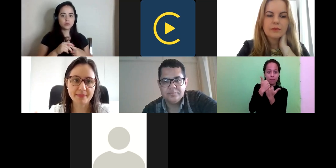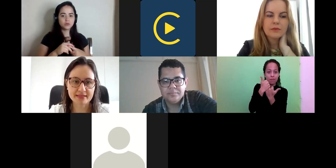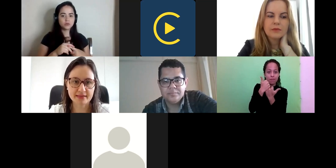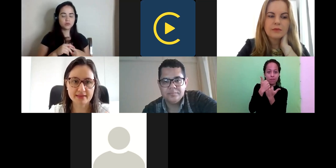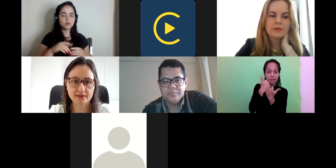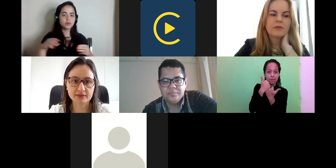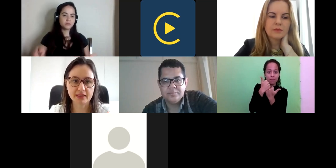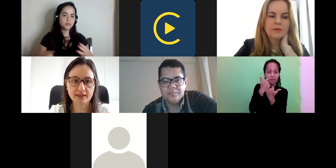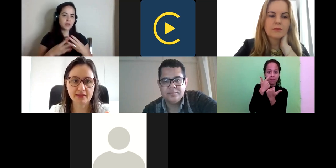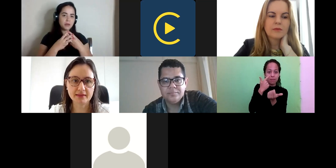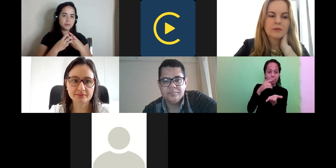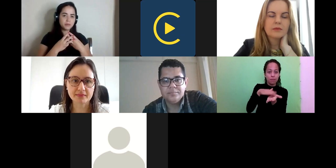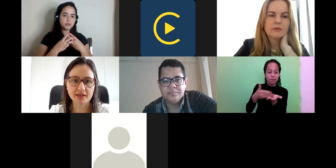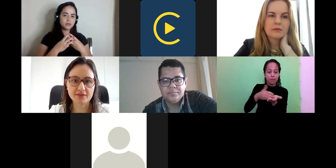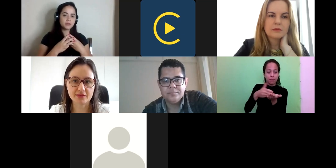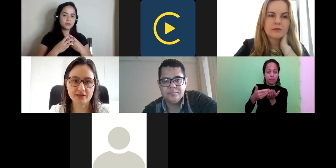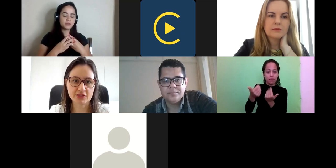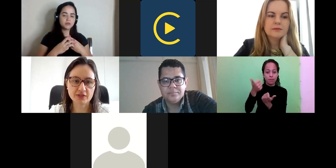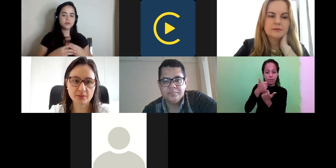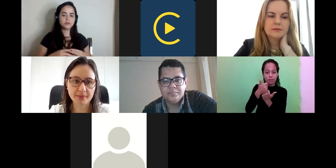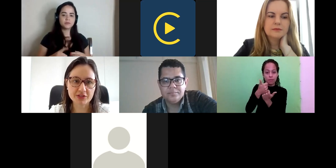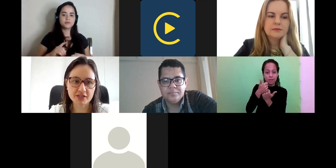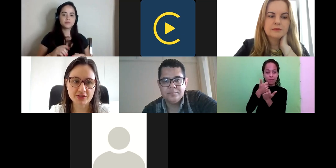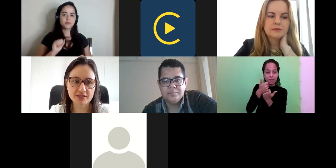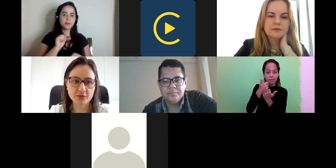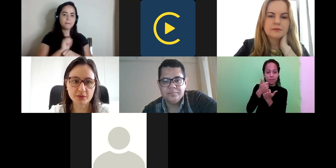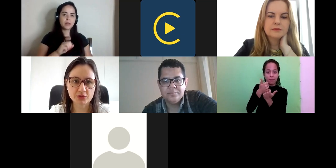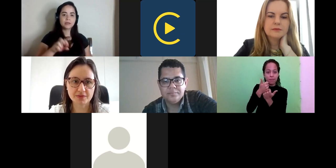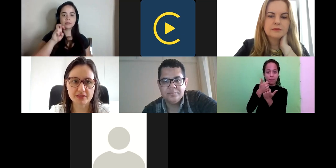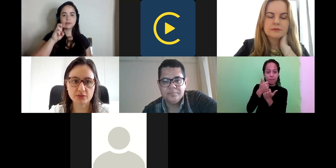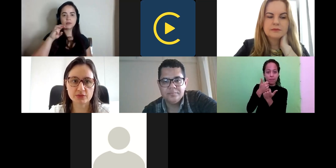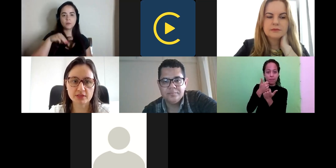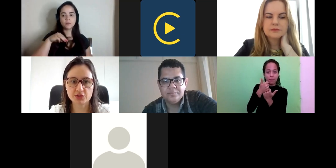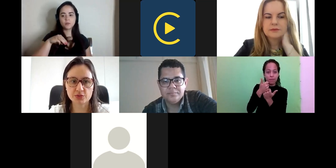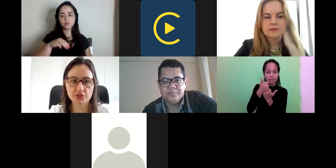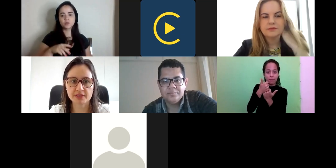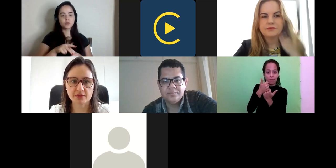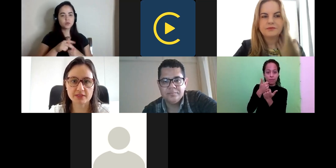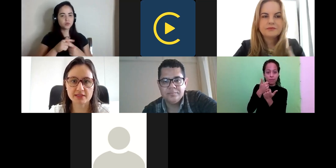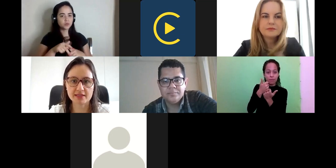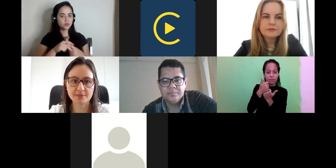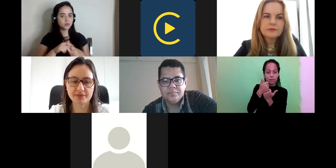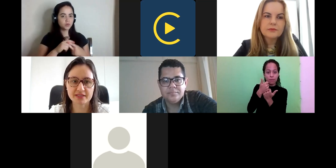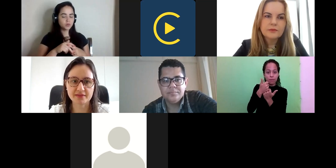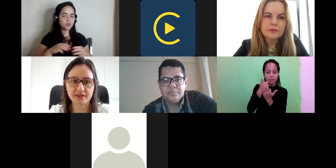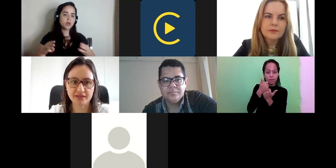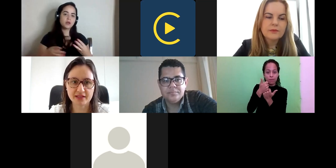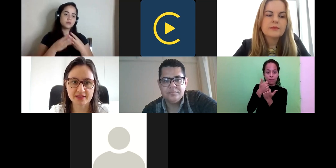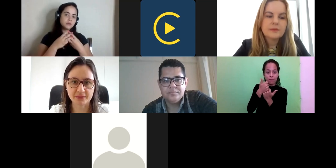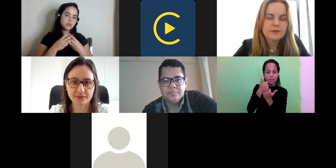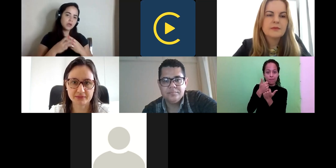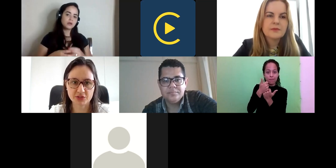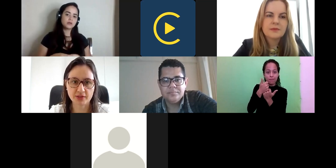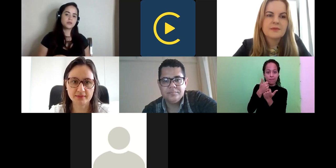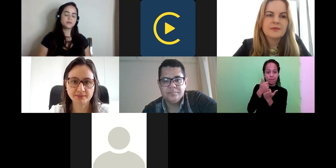para carregar a apresentação dele, né? Aí a gente vai dar uma paradinha aí de 5 minutos para fazer todos os ajustes, passar os slides aí para fazer a